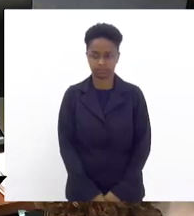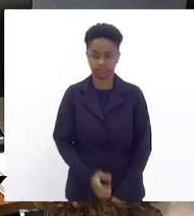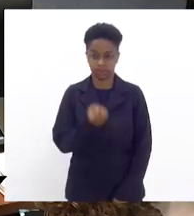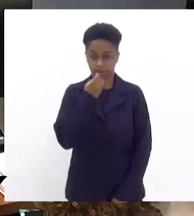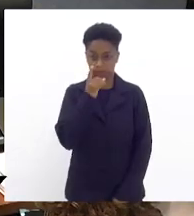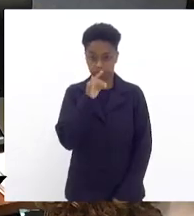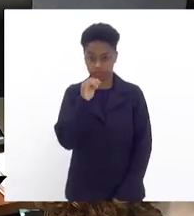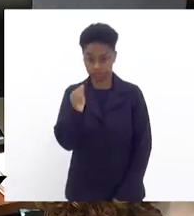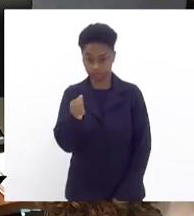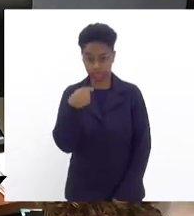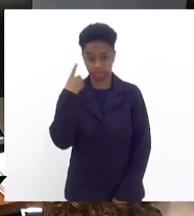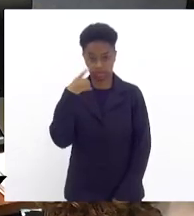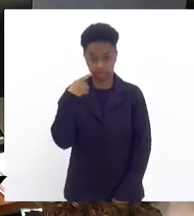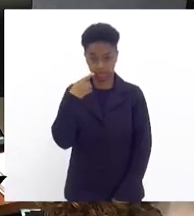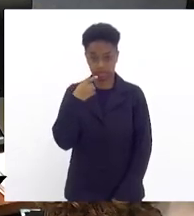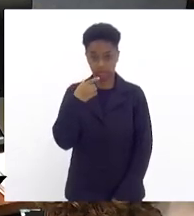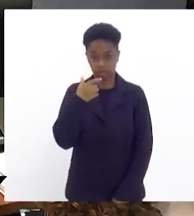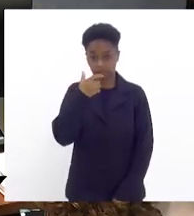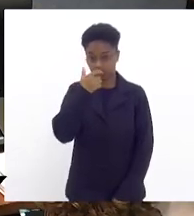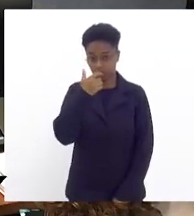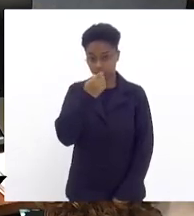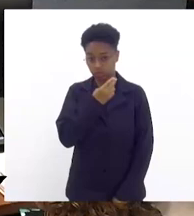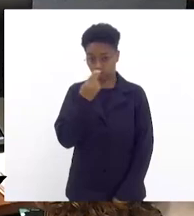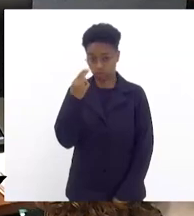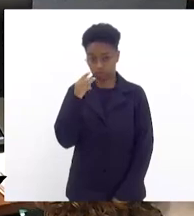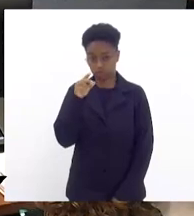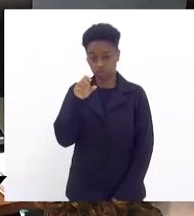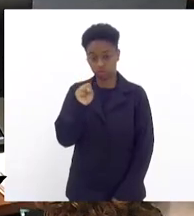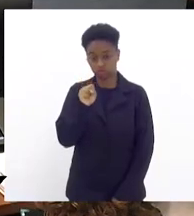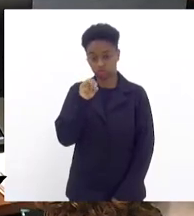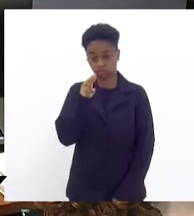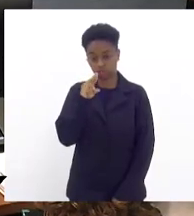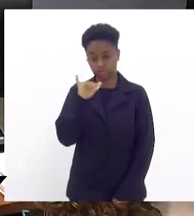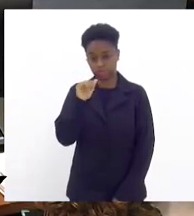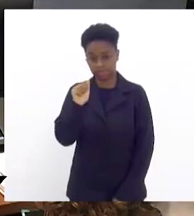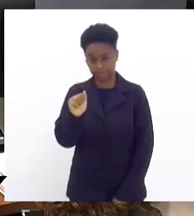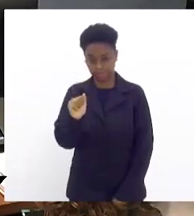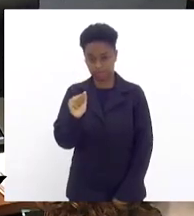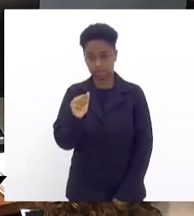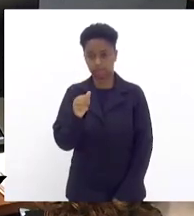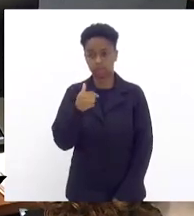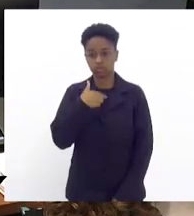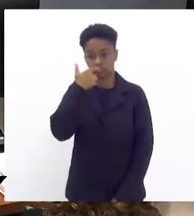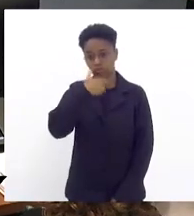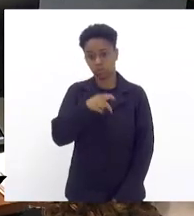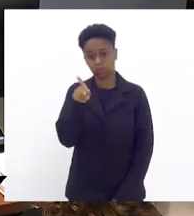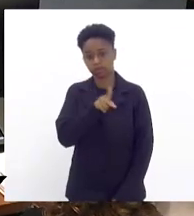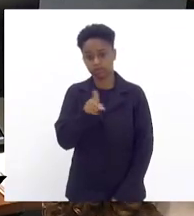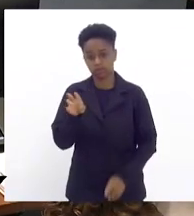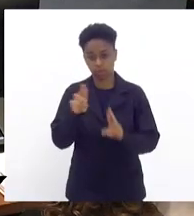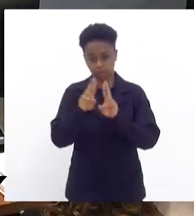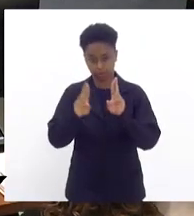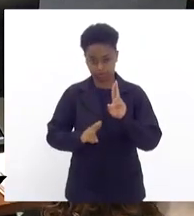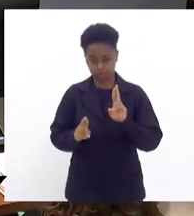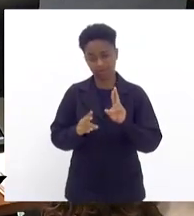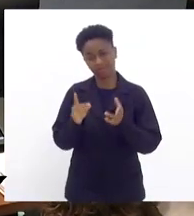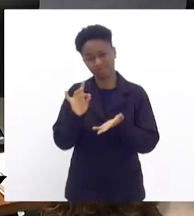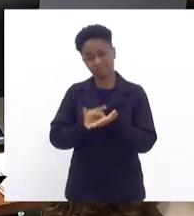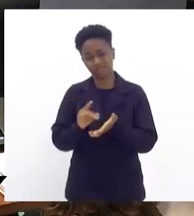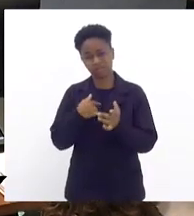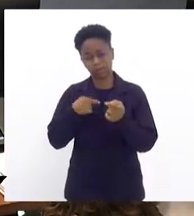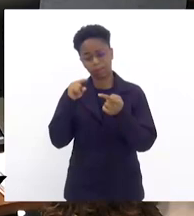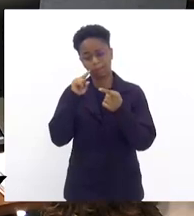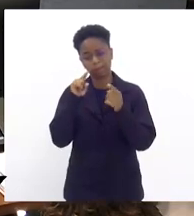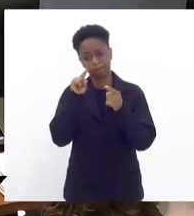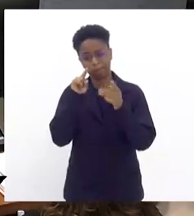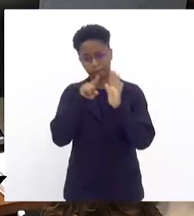Deputado. Bom dia. Meu nome é Suyá Kintzler, tá? Sou professora da UFRJ, do Ipuro UFRJ, e vim aqui falar, na verdade, fazer duas perguntas,